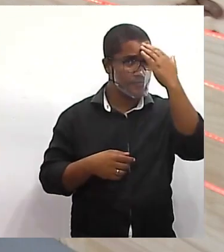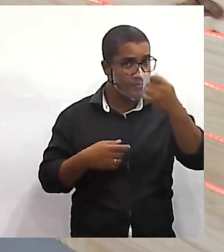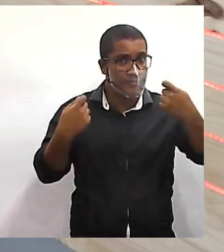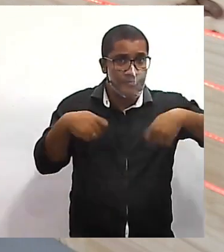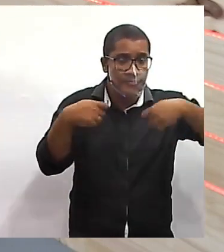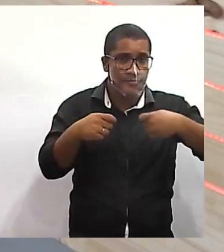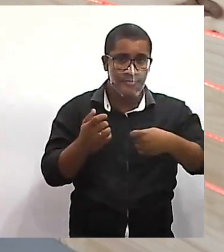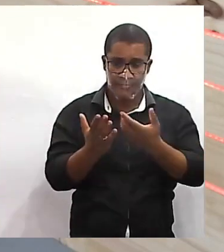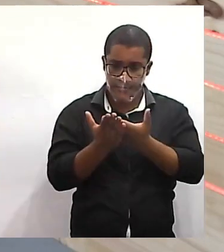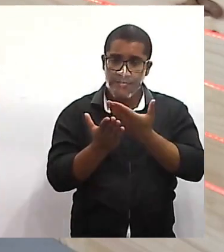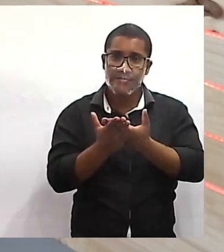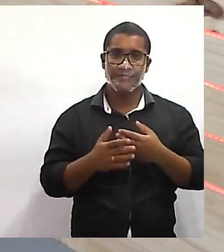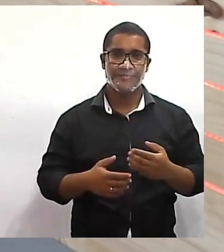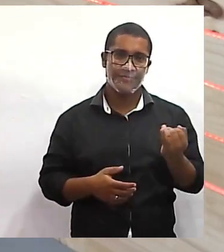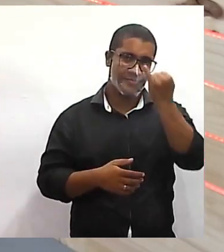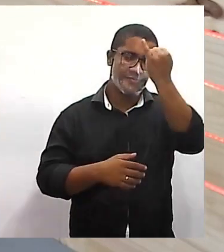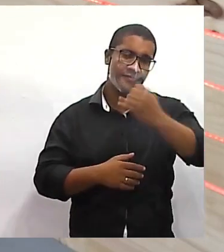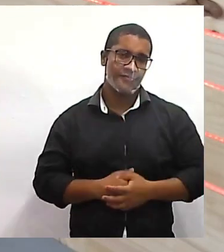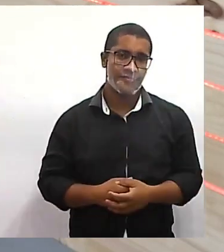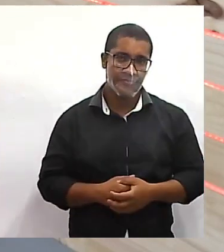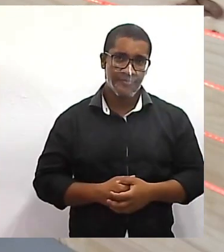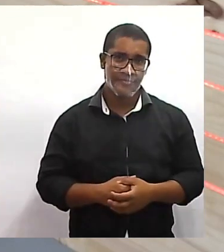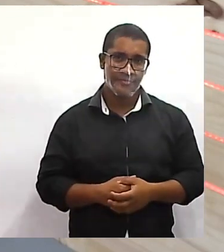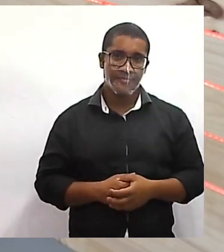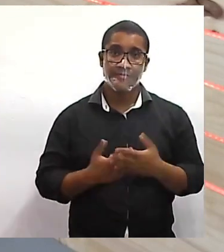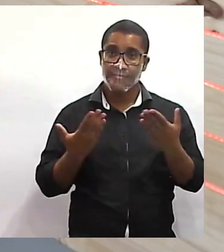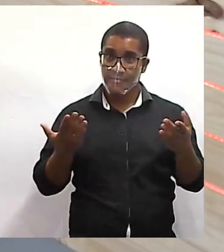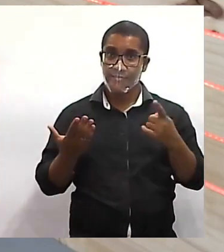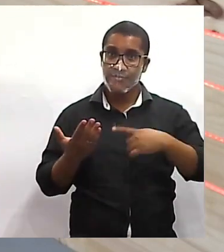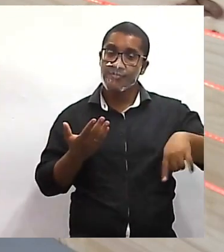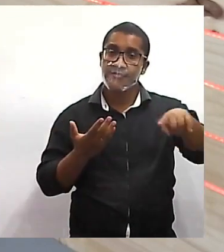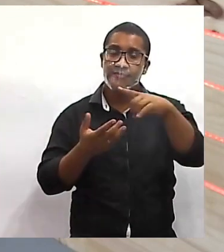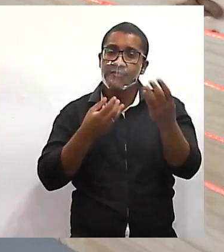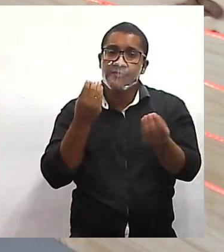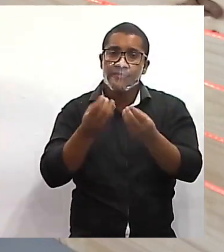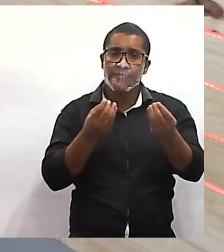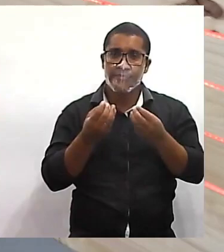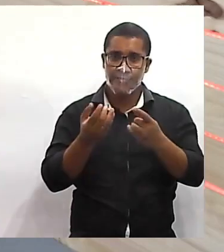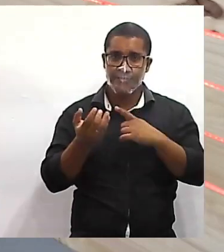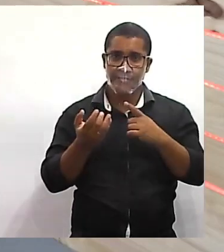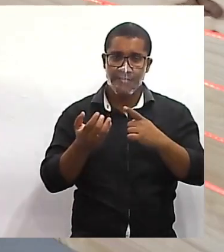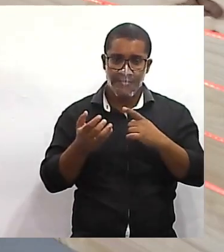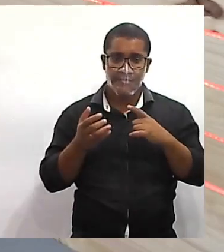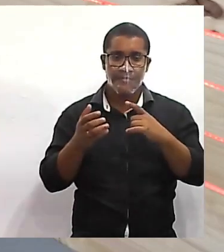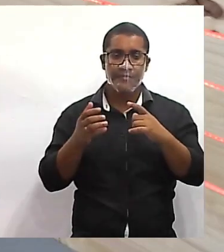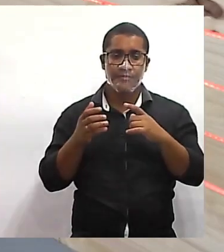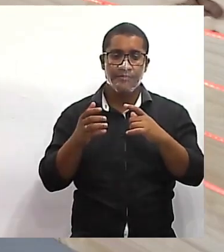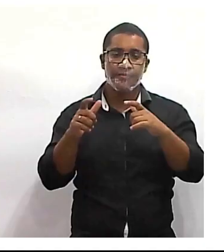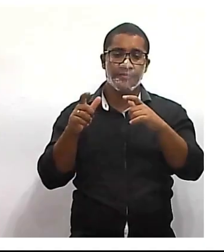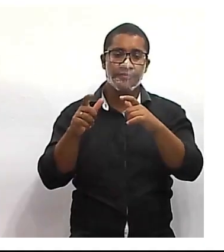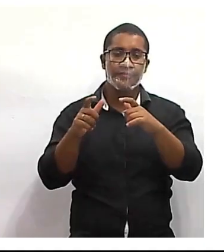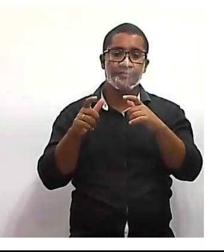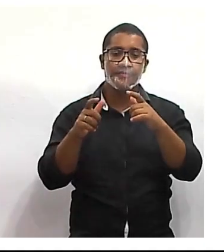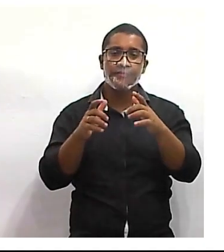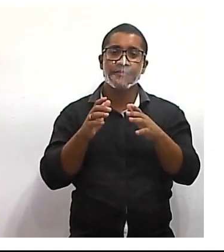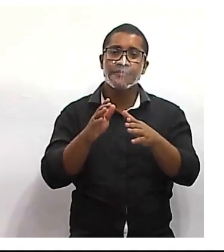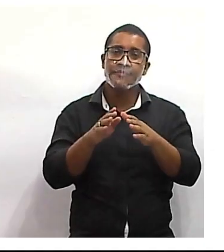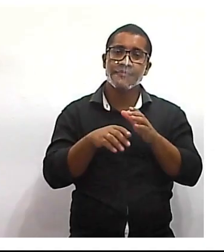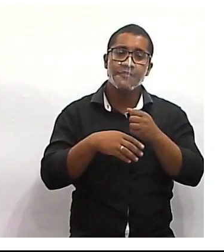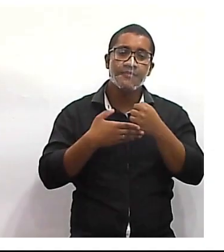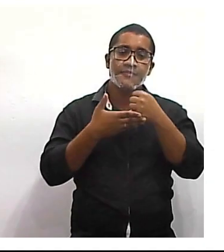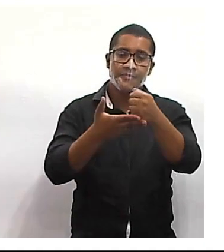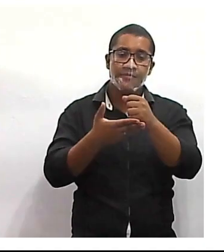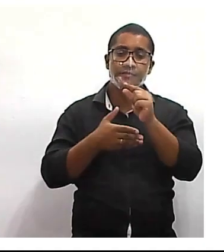Né? Então, vamos lá para ver os órgãos que apoiam essa gestão democrática. Vamos lá.